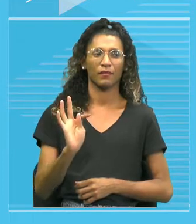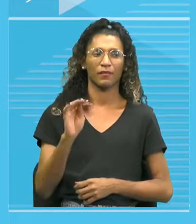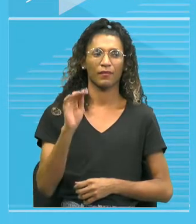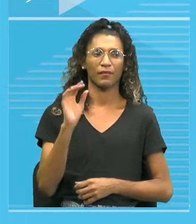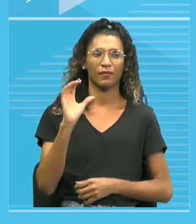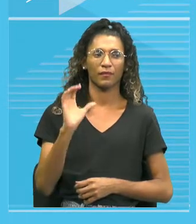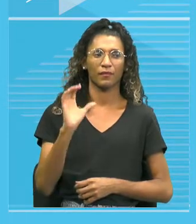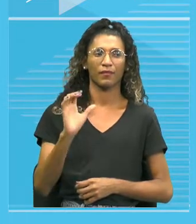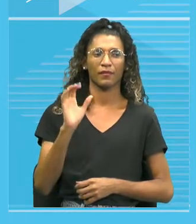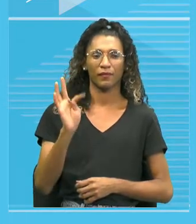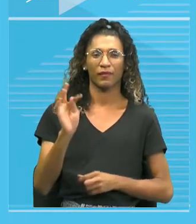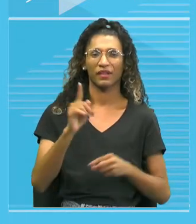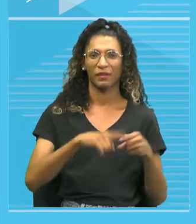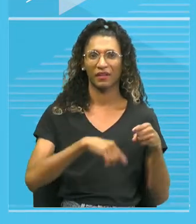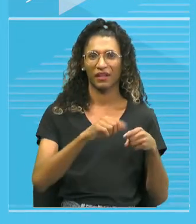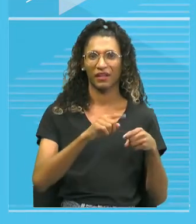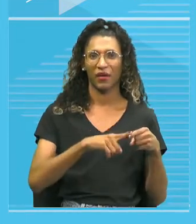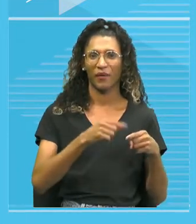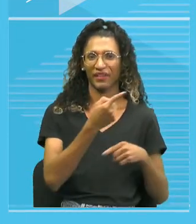CT.